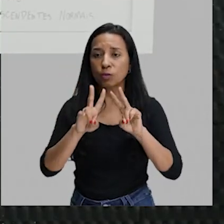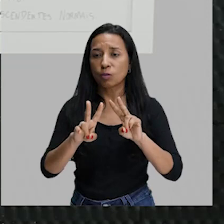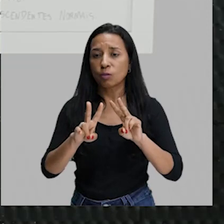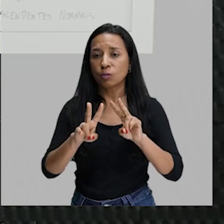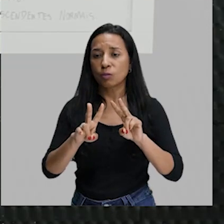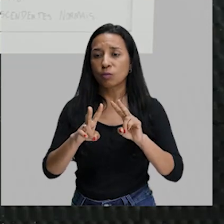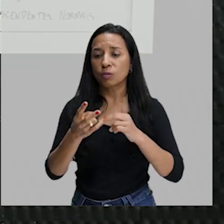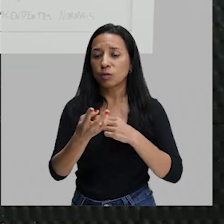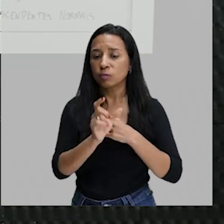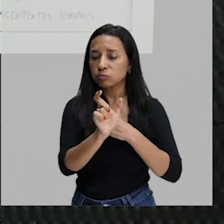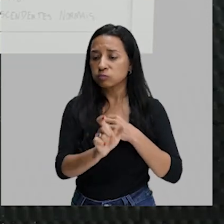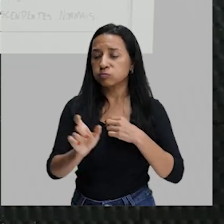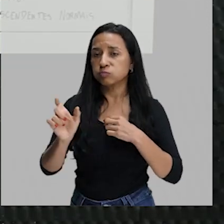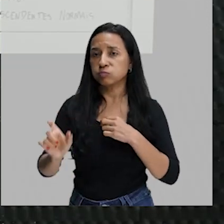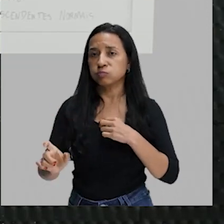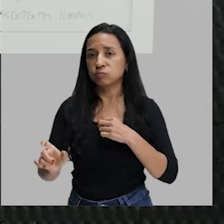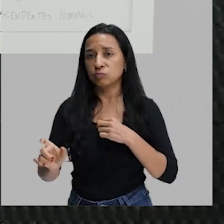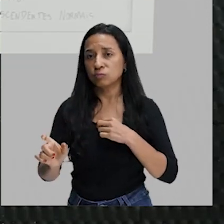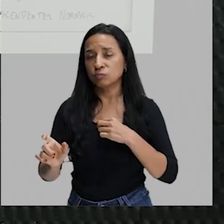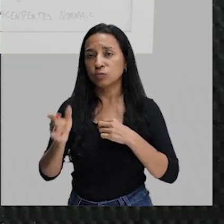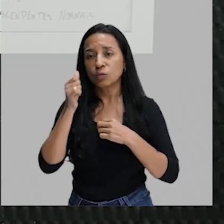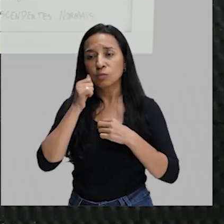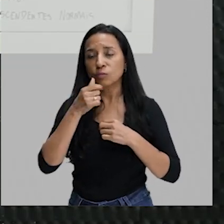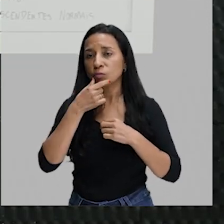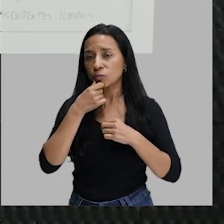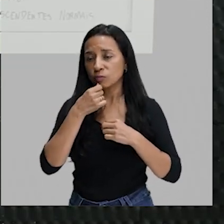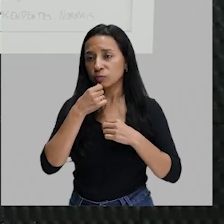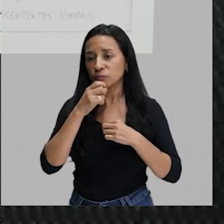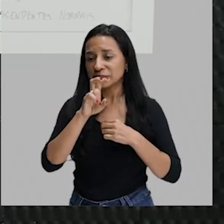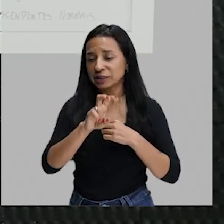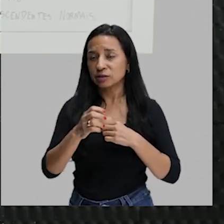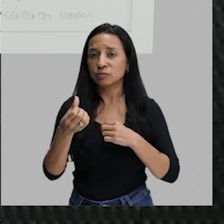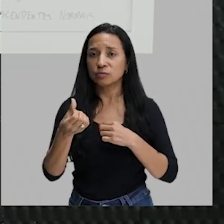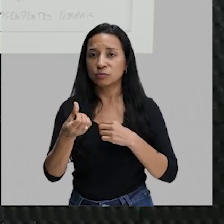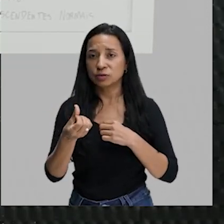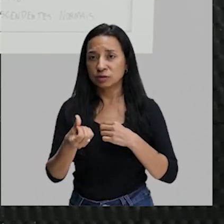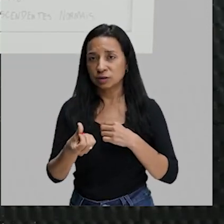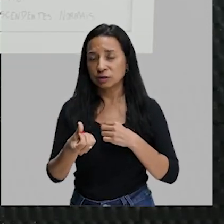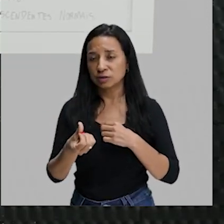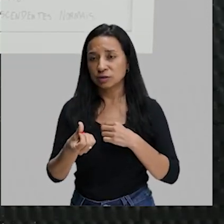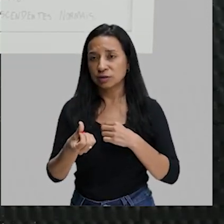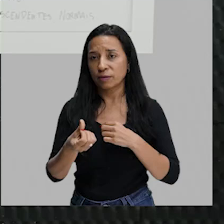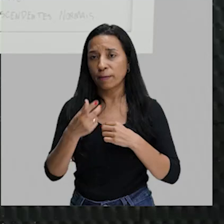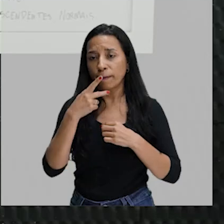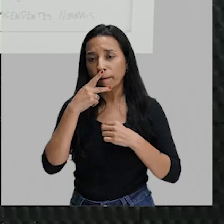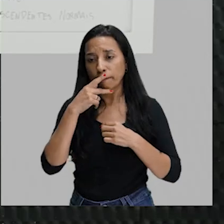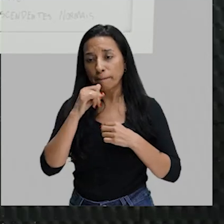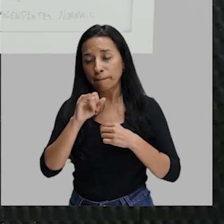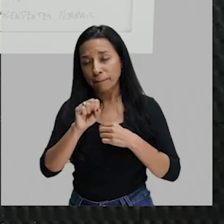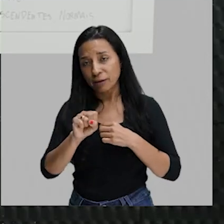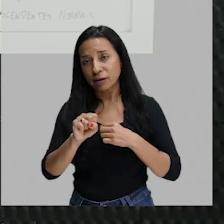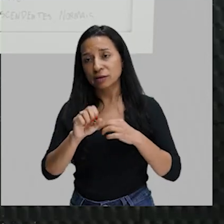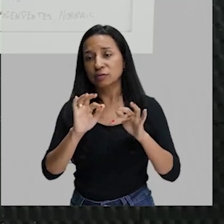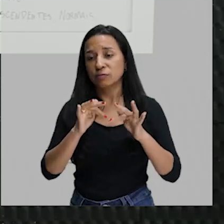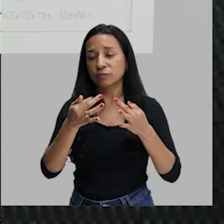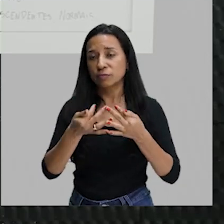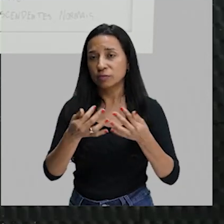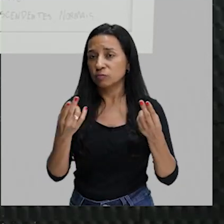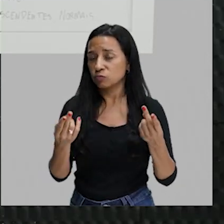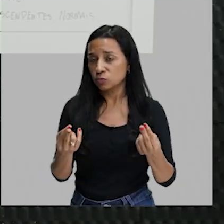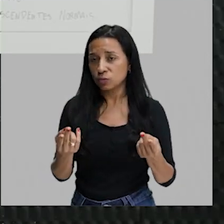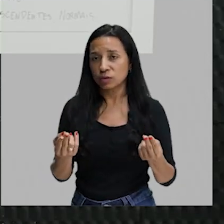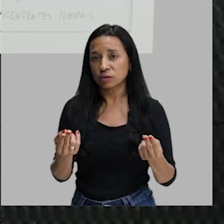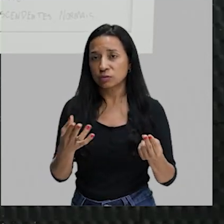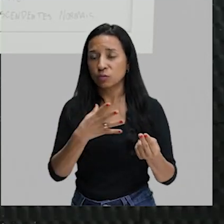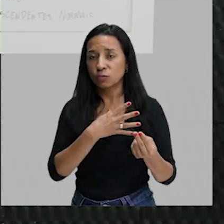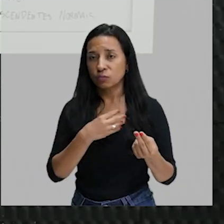número 5 e 6. Olha aqui, ó, os 5 e 6 são pais iguais. E os filhos dos dois aqui são